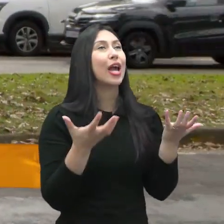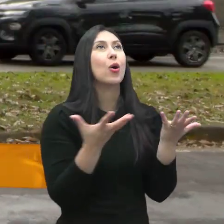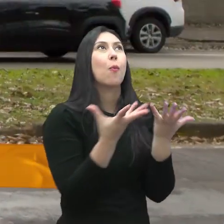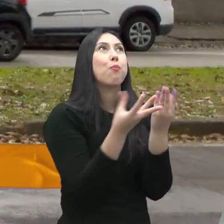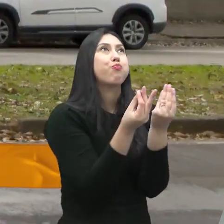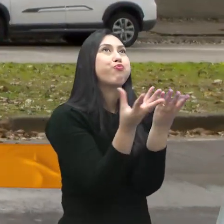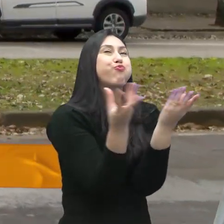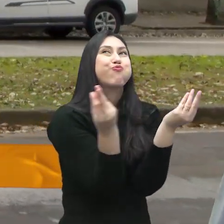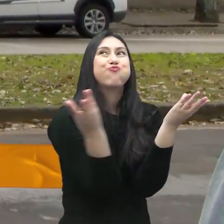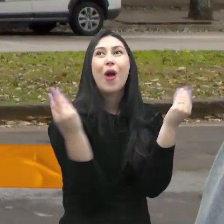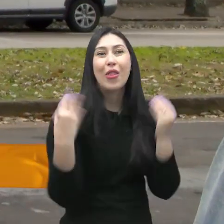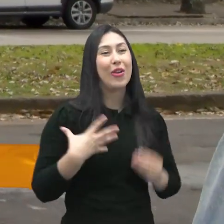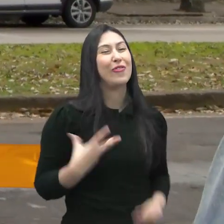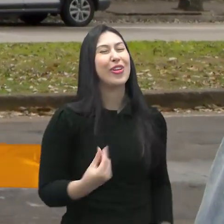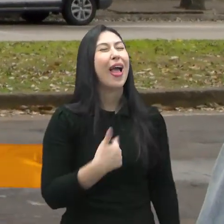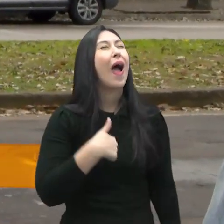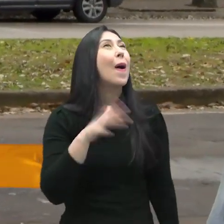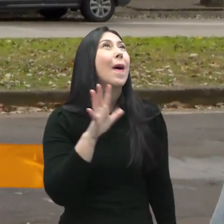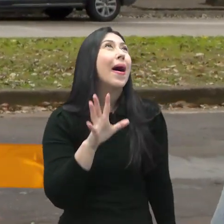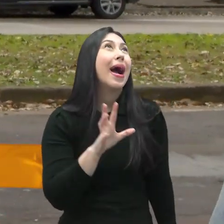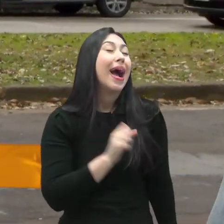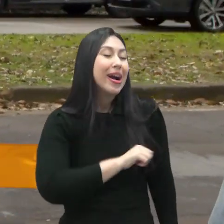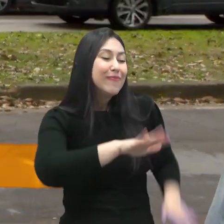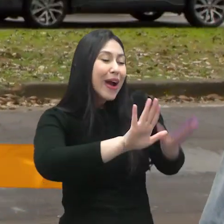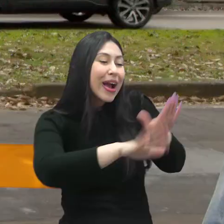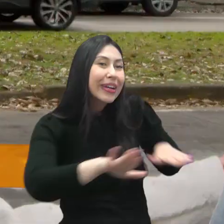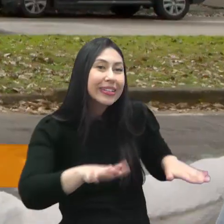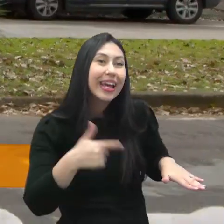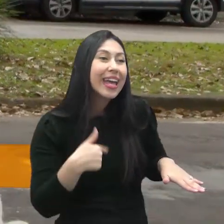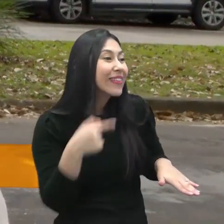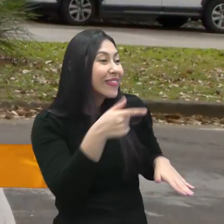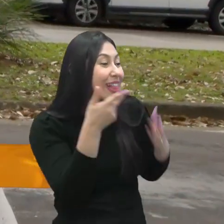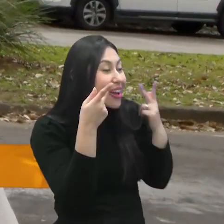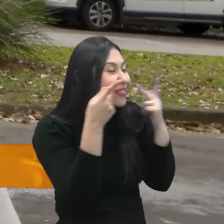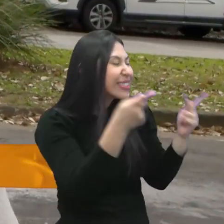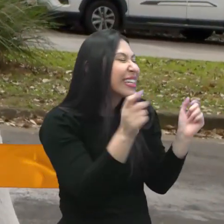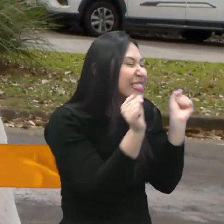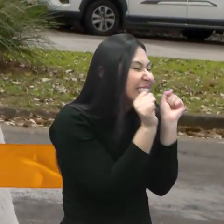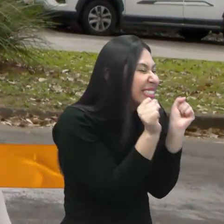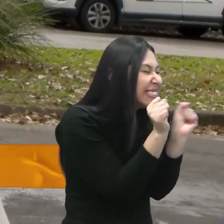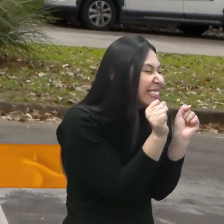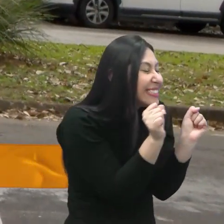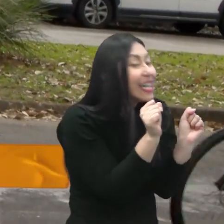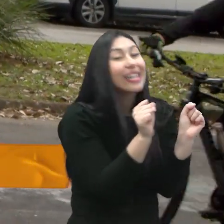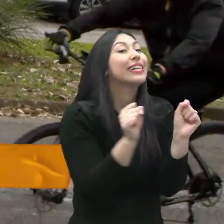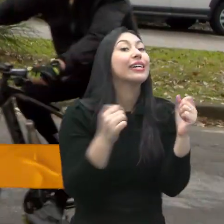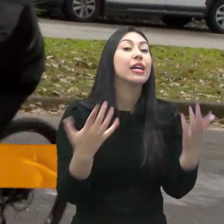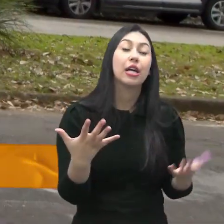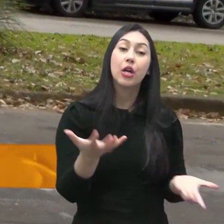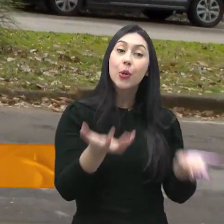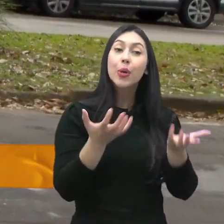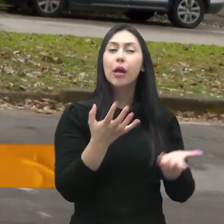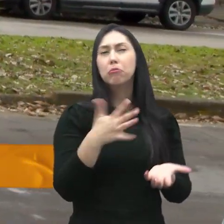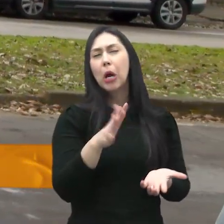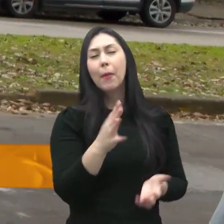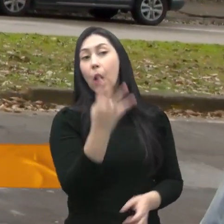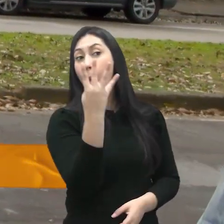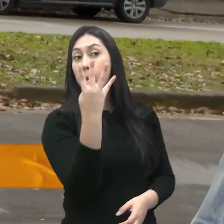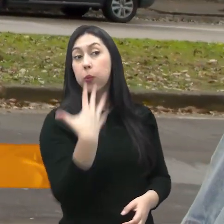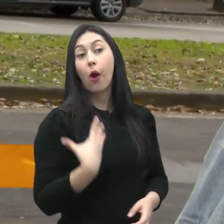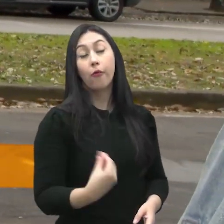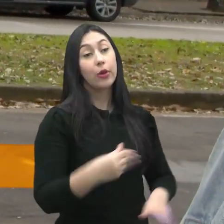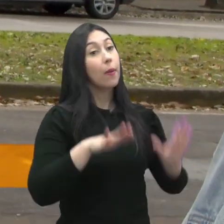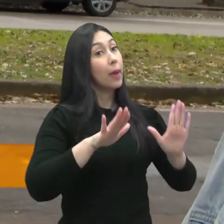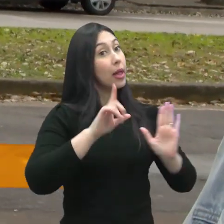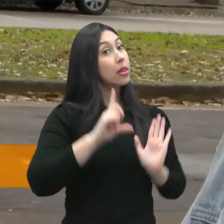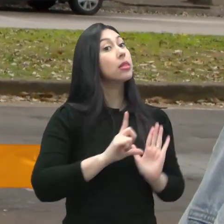uma fábrica com muitas unidades, eu adoro criança. Acabei de sair de uma visita, eu tava agarrada numa criança. A gente quer ter uns 4 filhos,